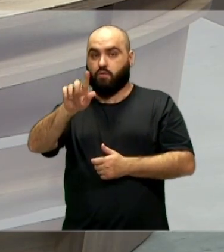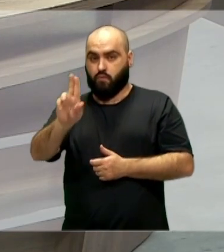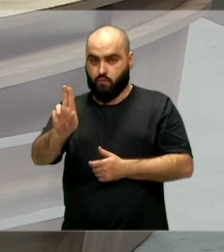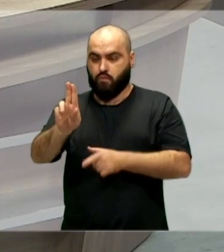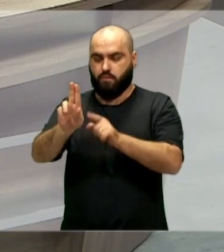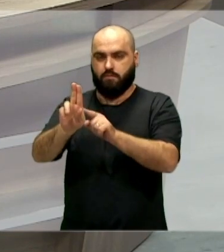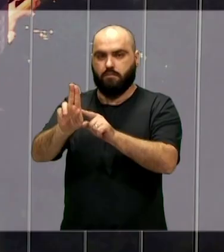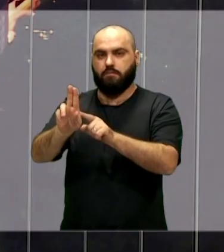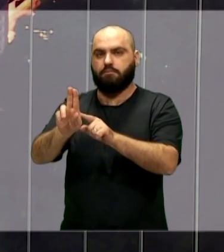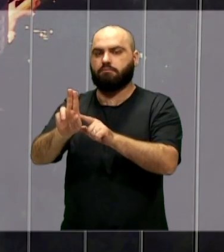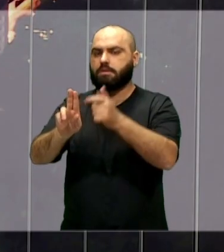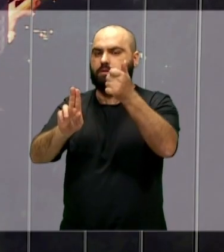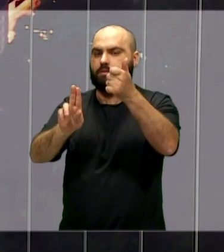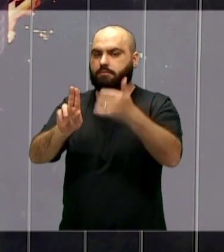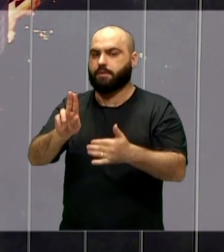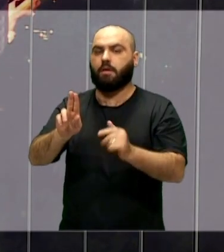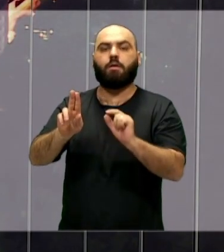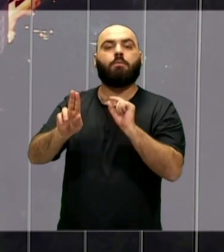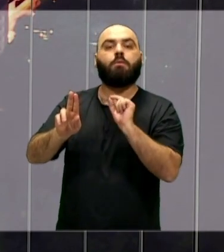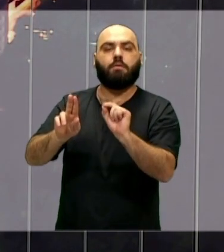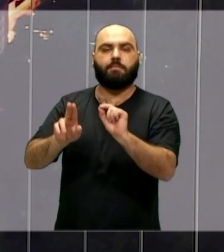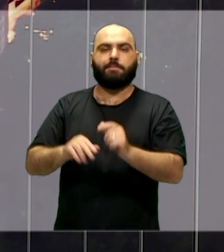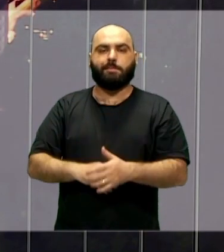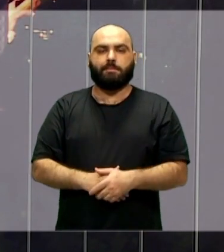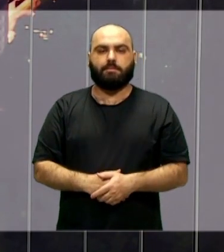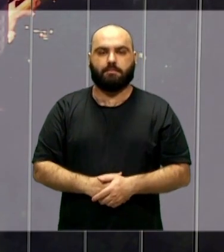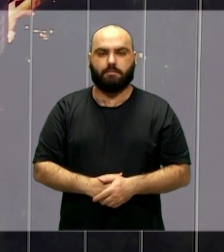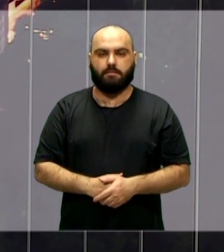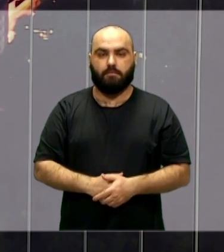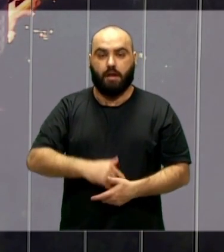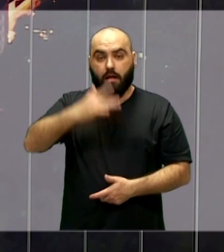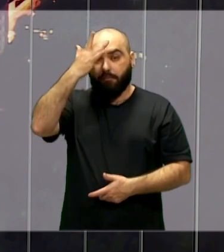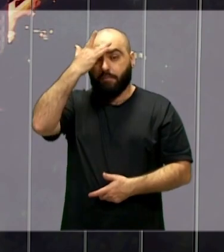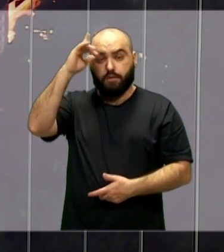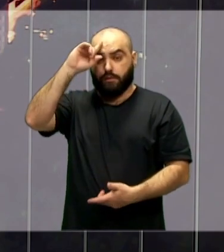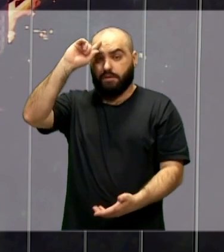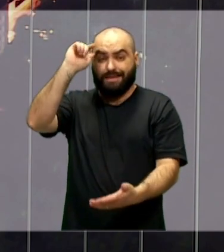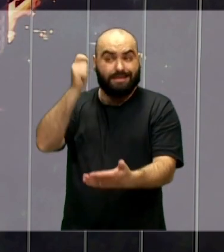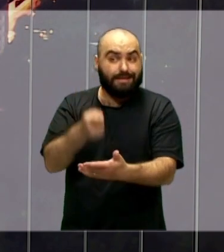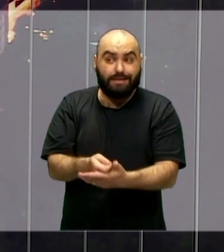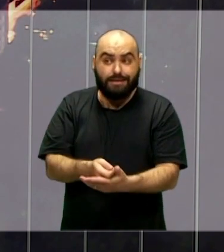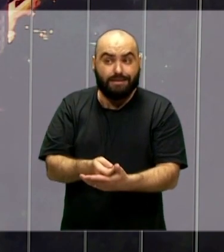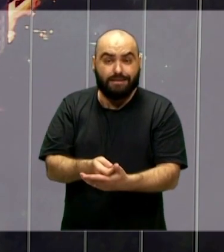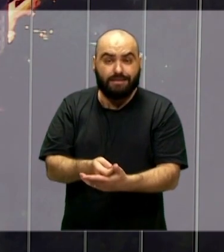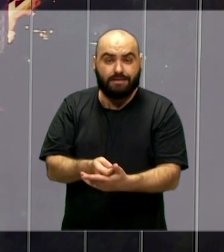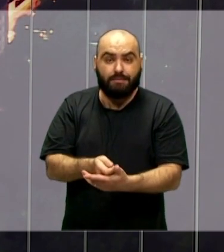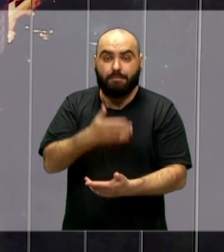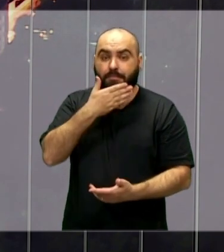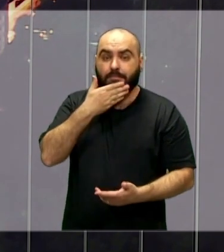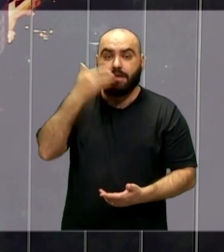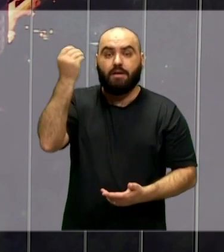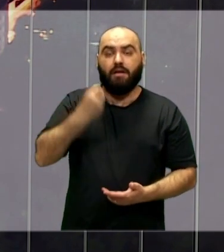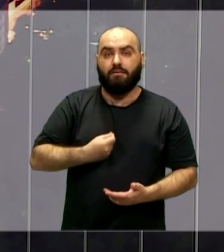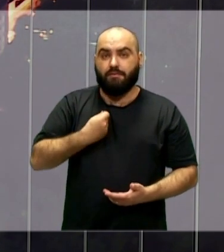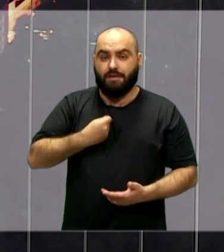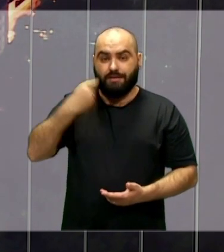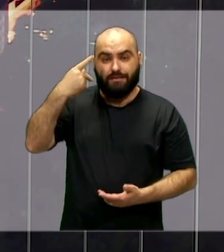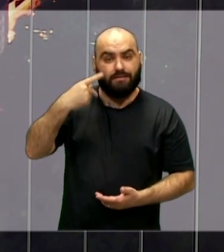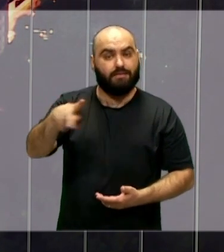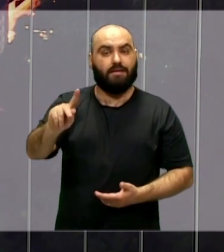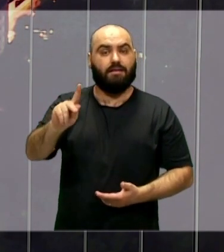uma passada, a pessoa vai decidir o que é melhor para ela lá. Porque quando as pessoas, quando se fala